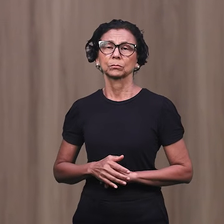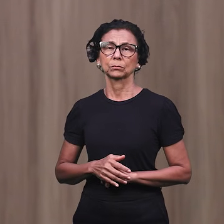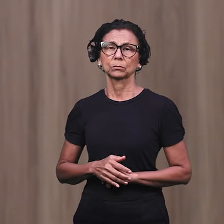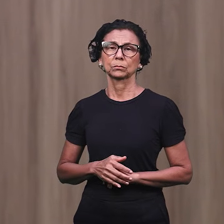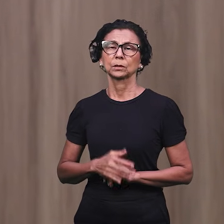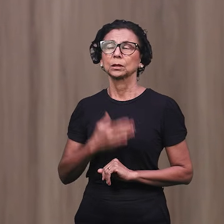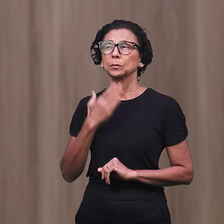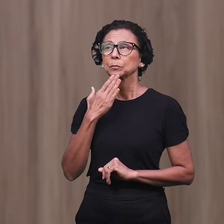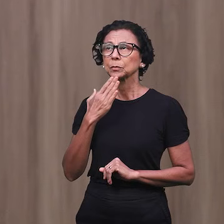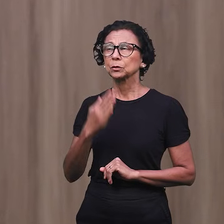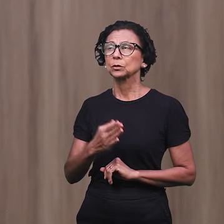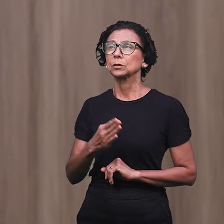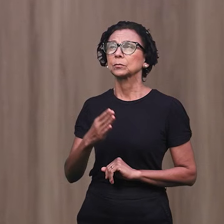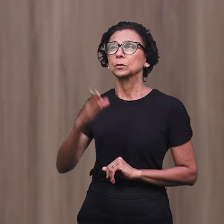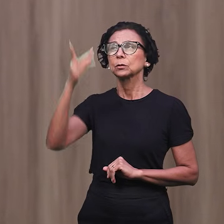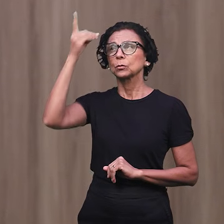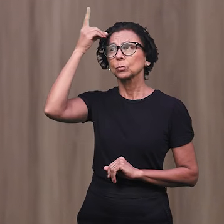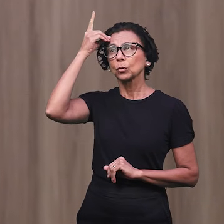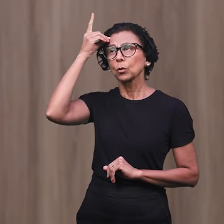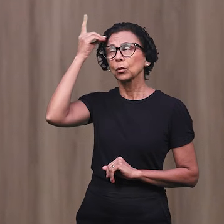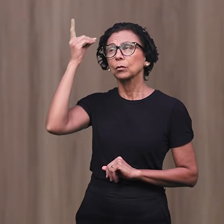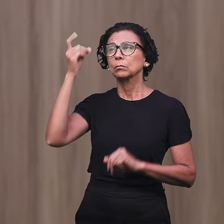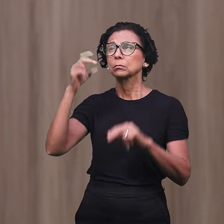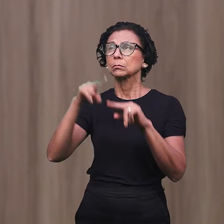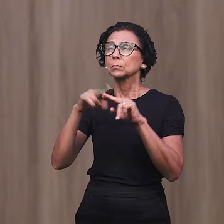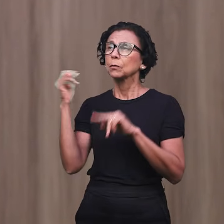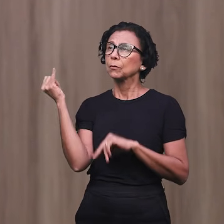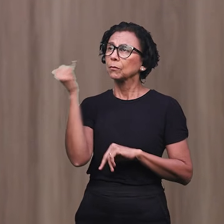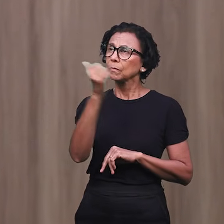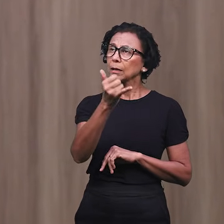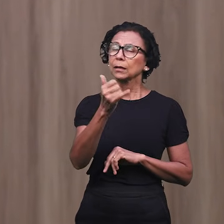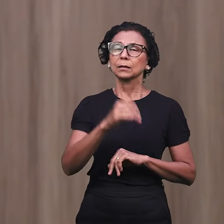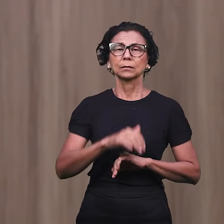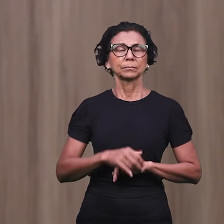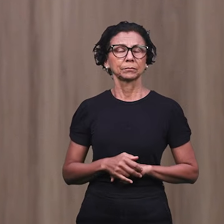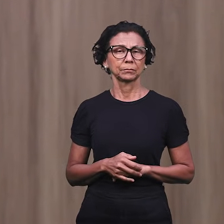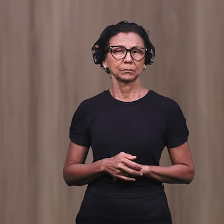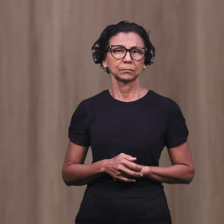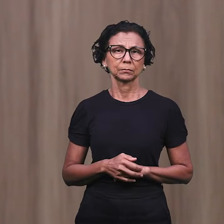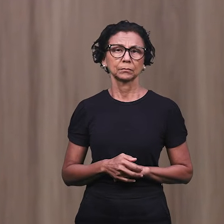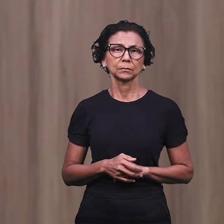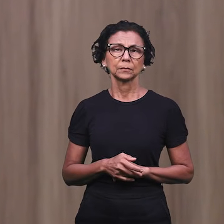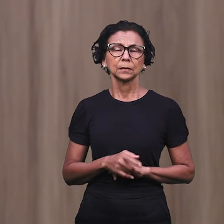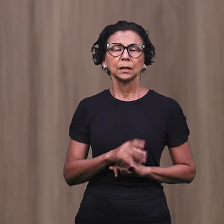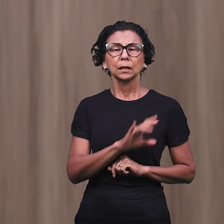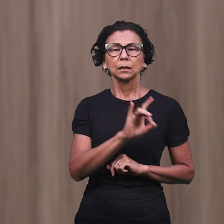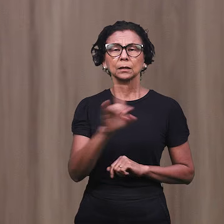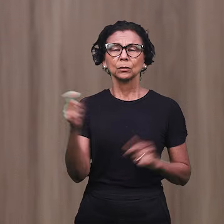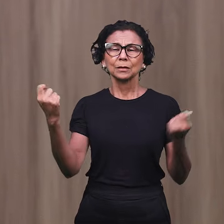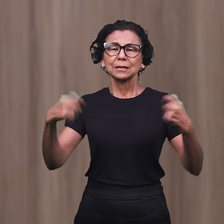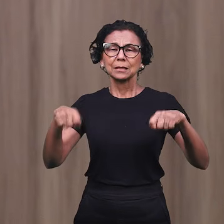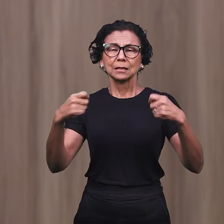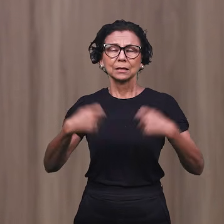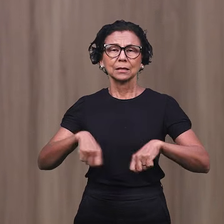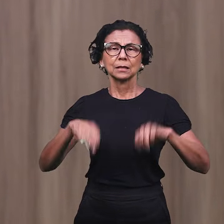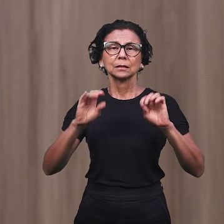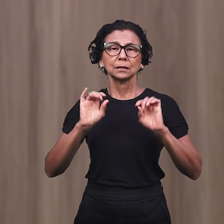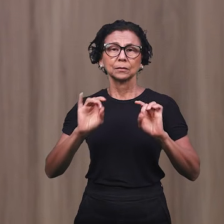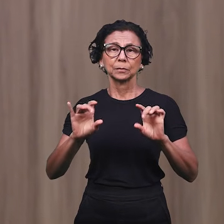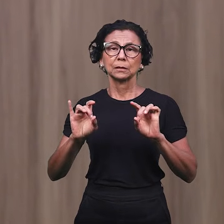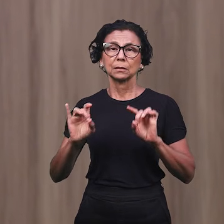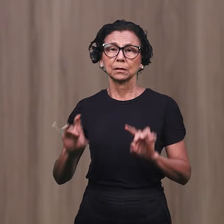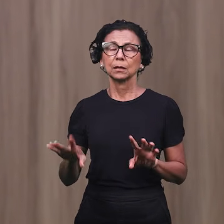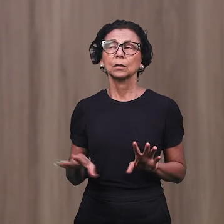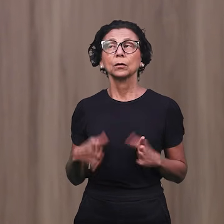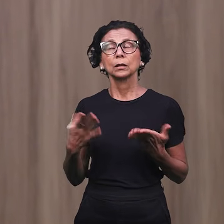cada coração, meu Senhor. Fala ao coração daqueles que têm uma necessidade em especial, principalmente, Senhor,